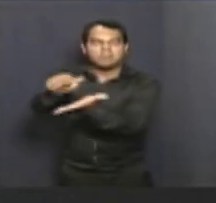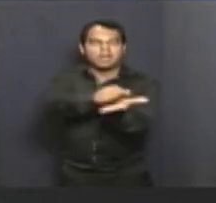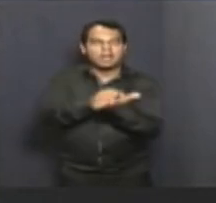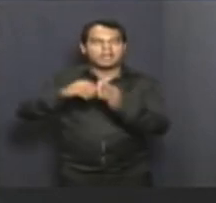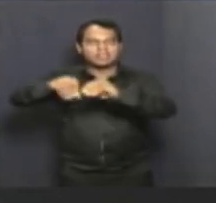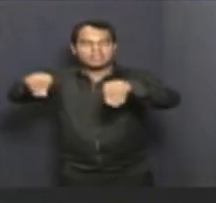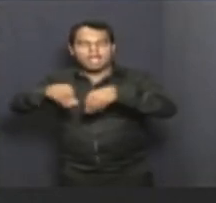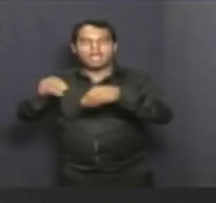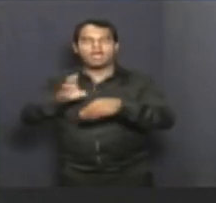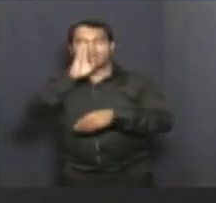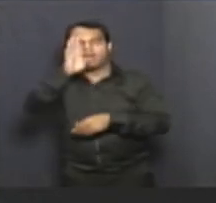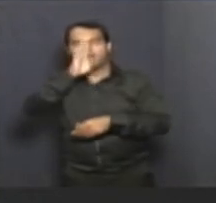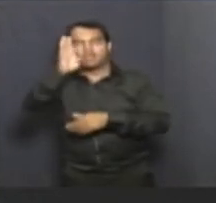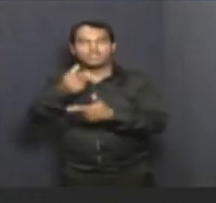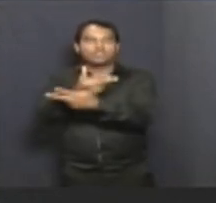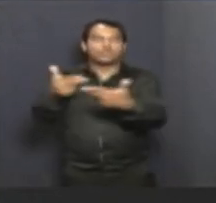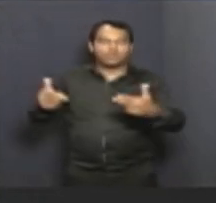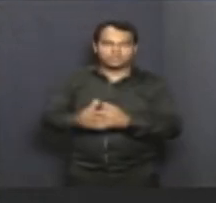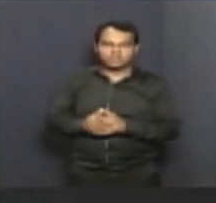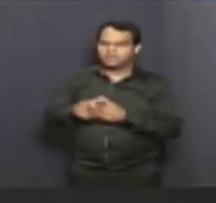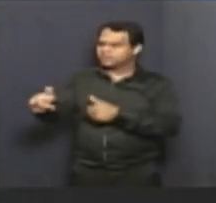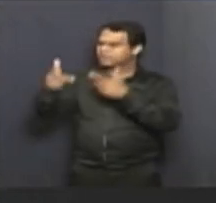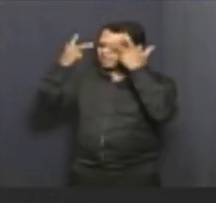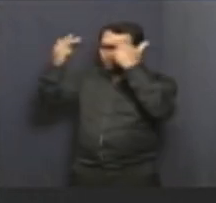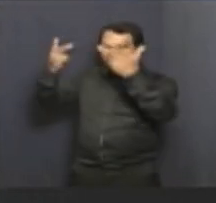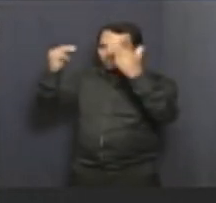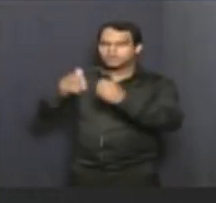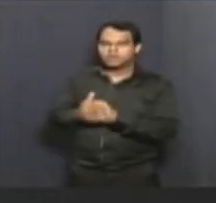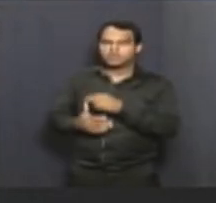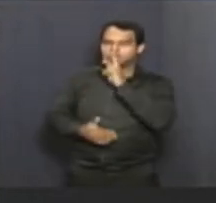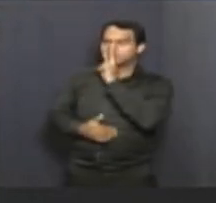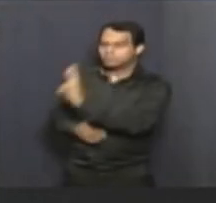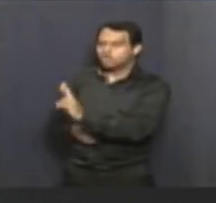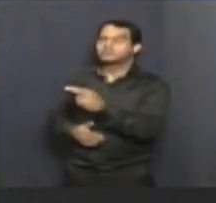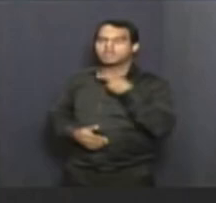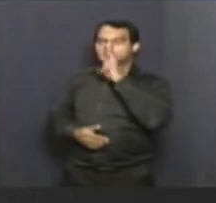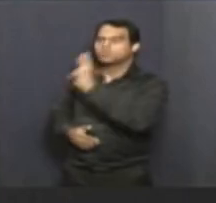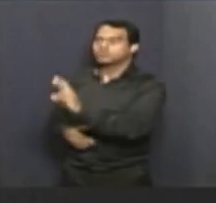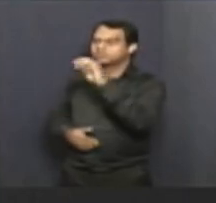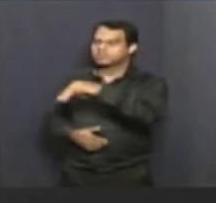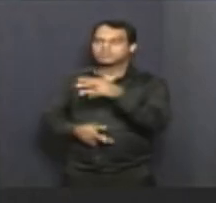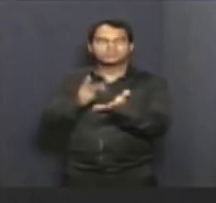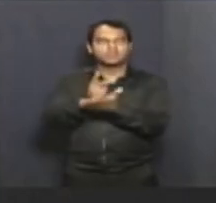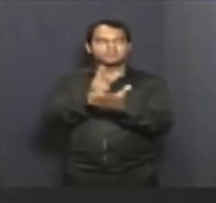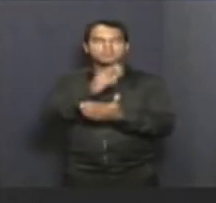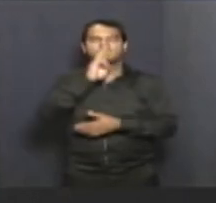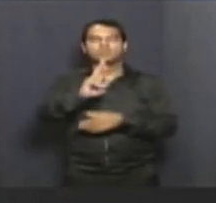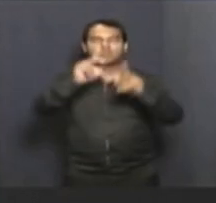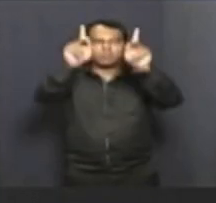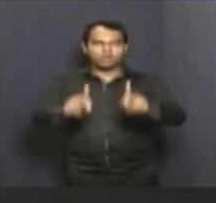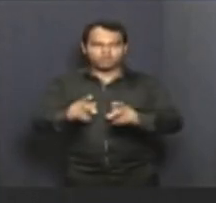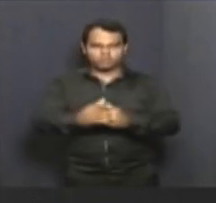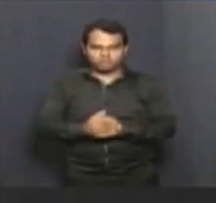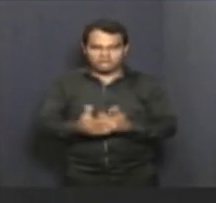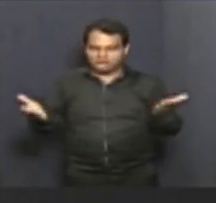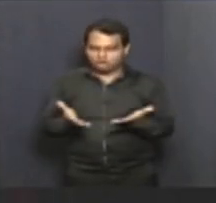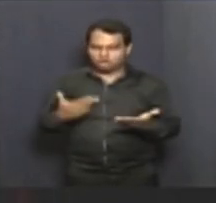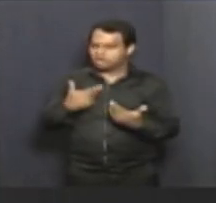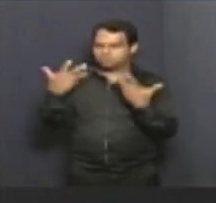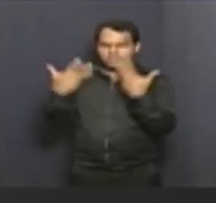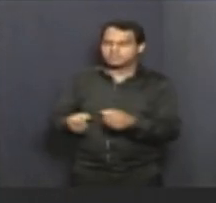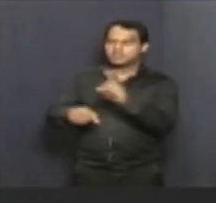coisas então fica muito tranqüilo que nós temos que dar resposta e vou dar sempre a população agora não aceito